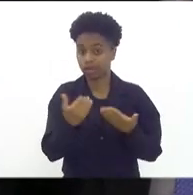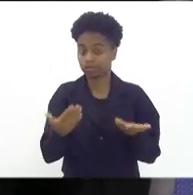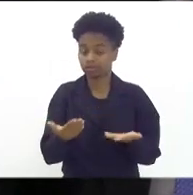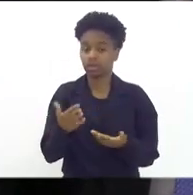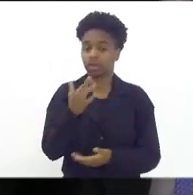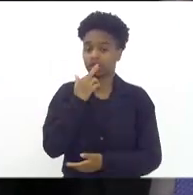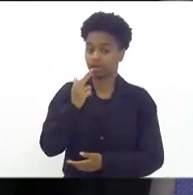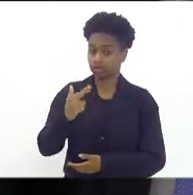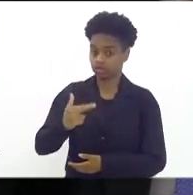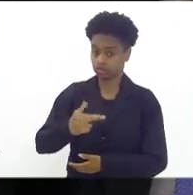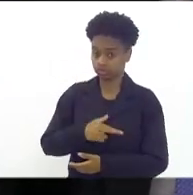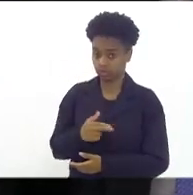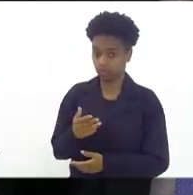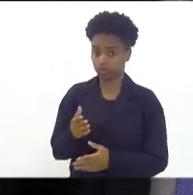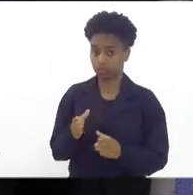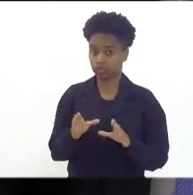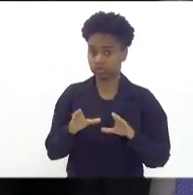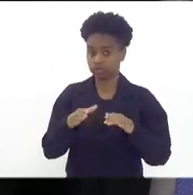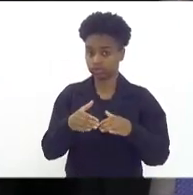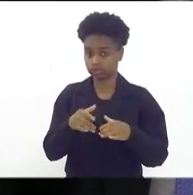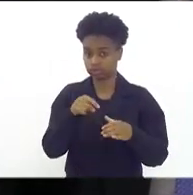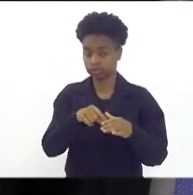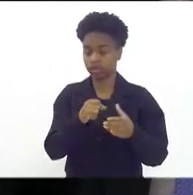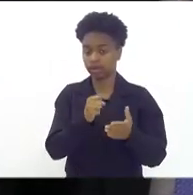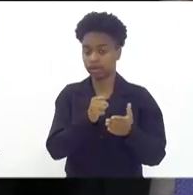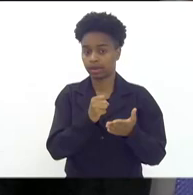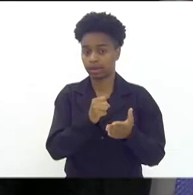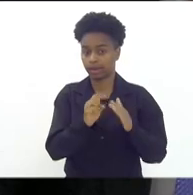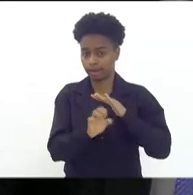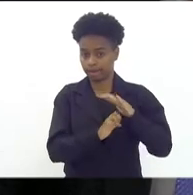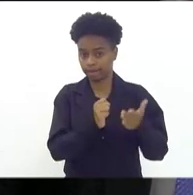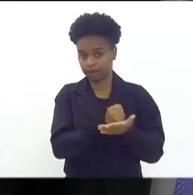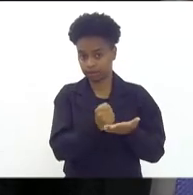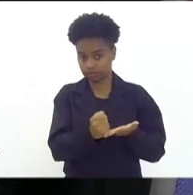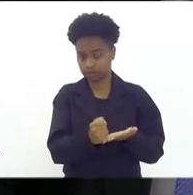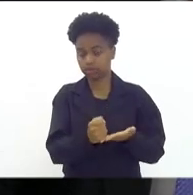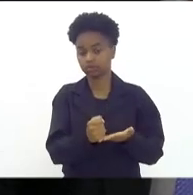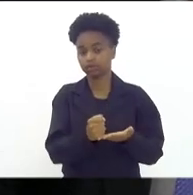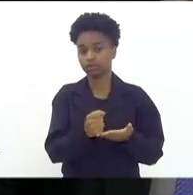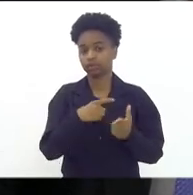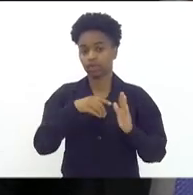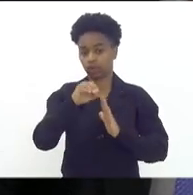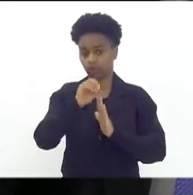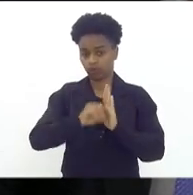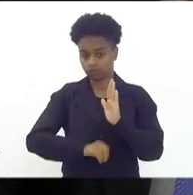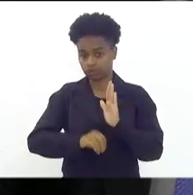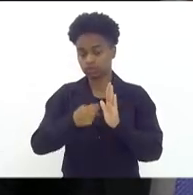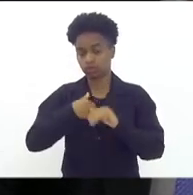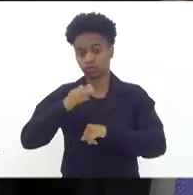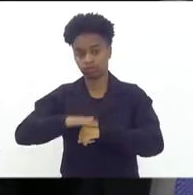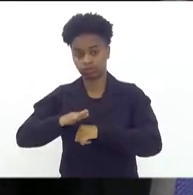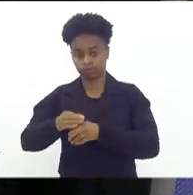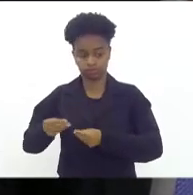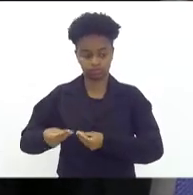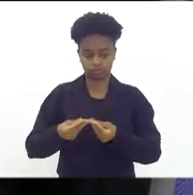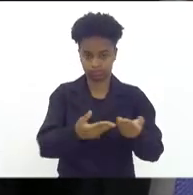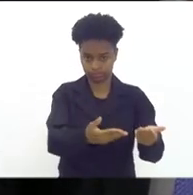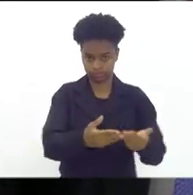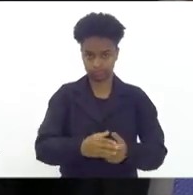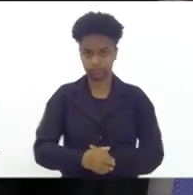da da concessionária Ofício expedido por mim uma luta que vem desde